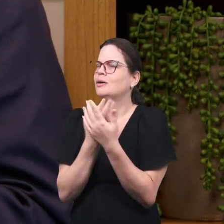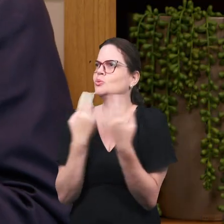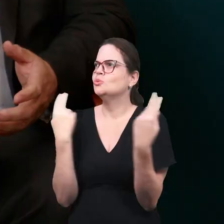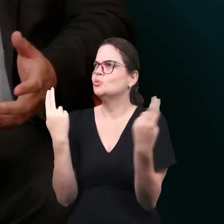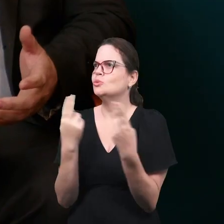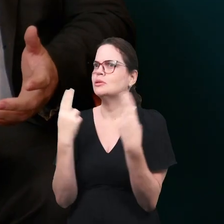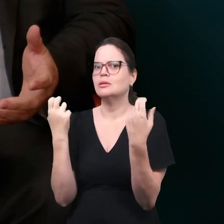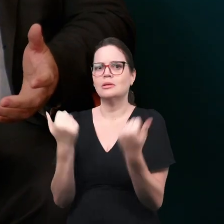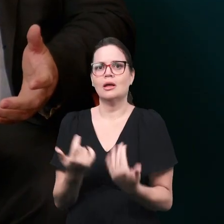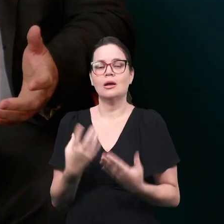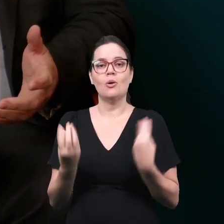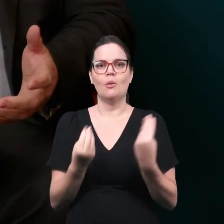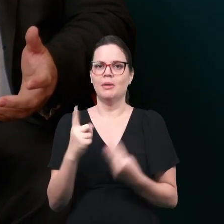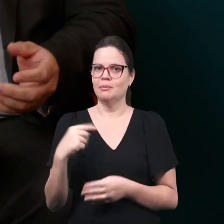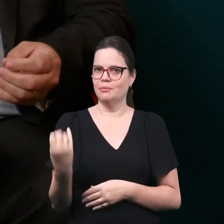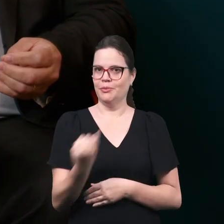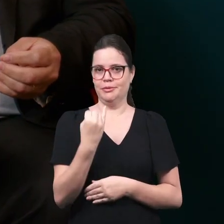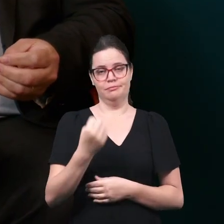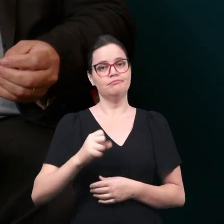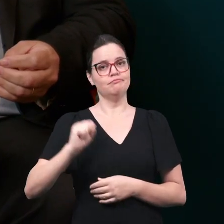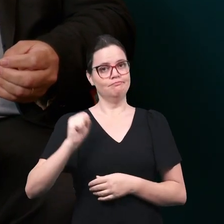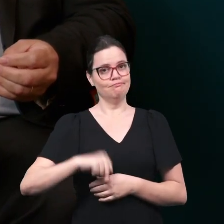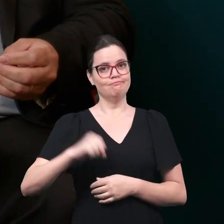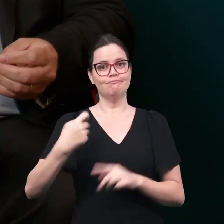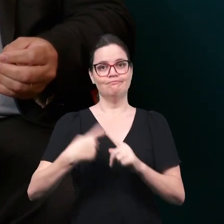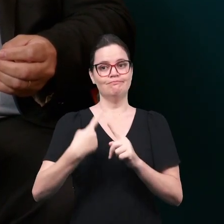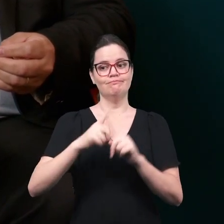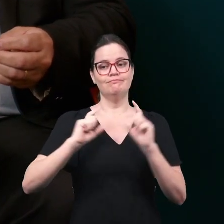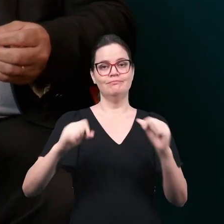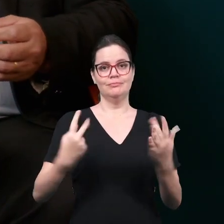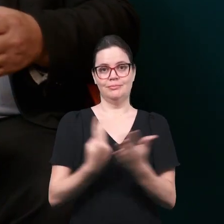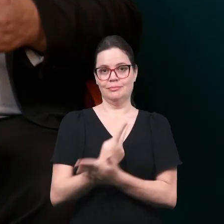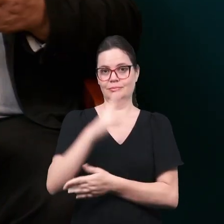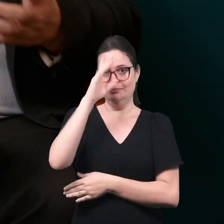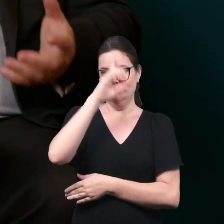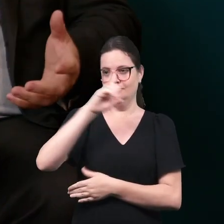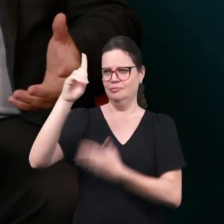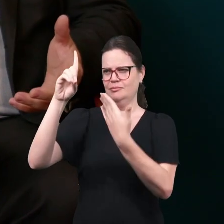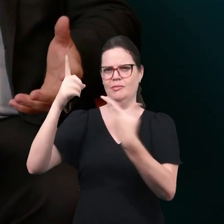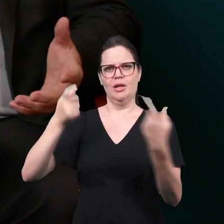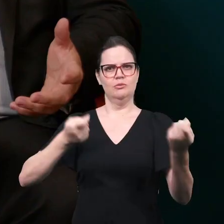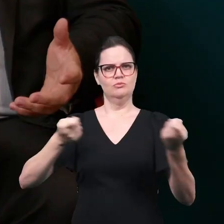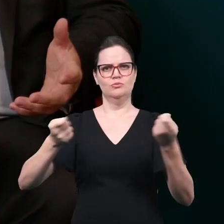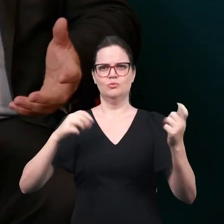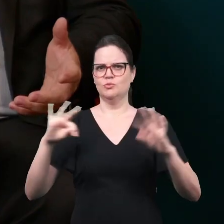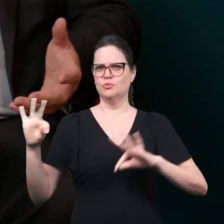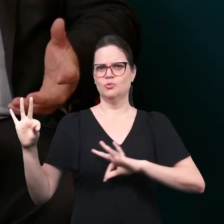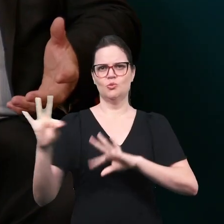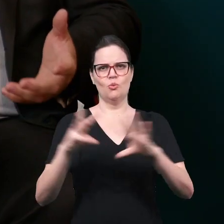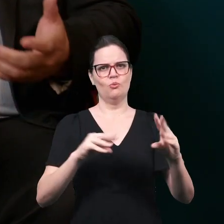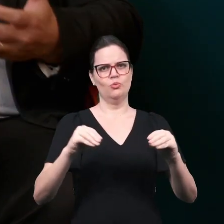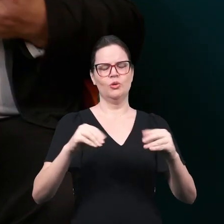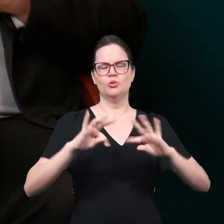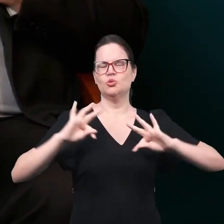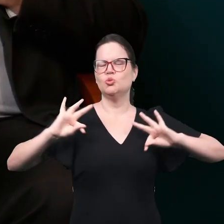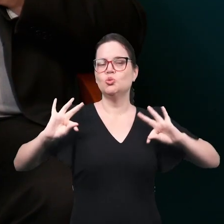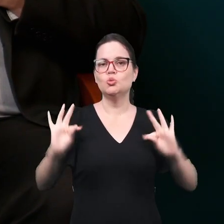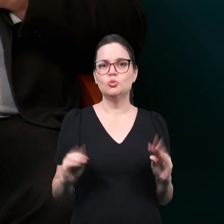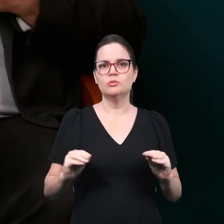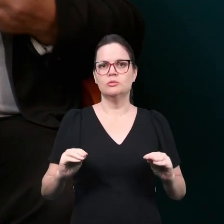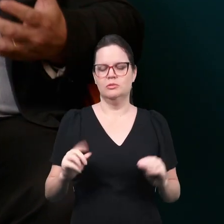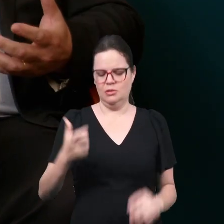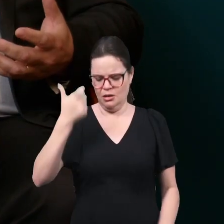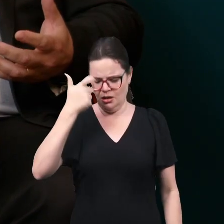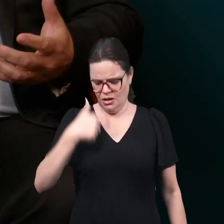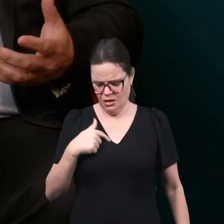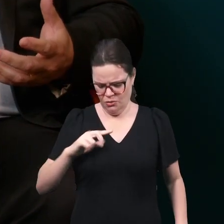Josimar? Isso mostra que Deus, ele é o dono de todas as coisas. Sim. E o que é o homem